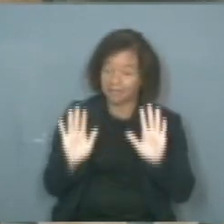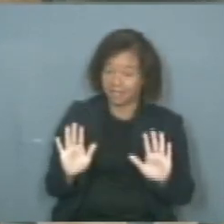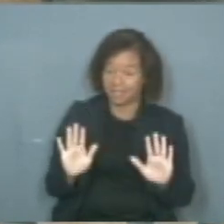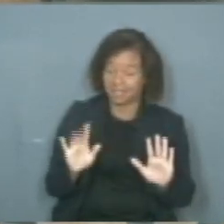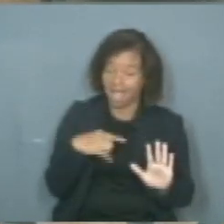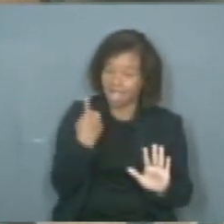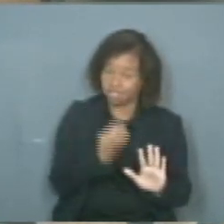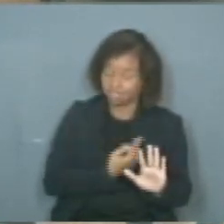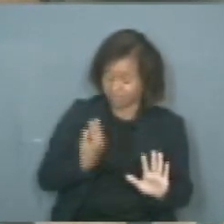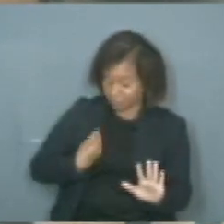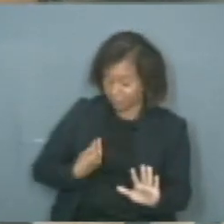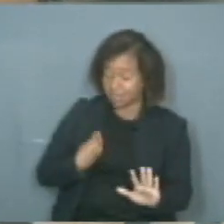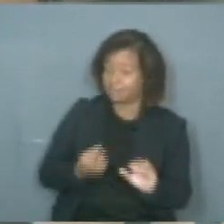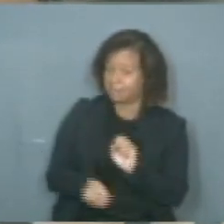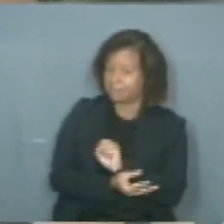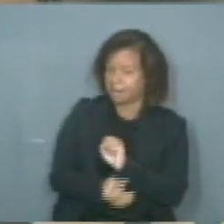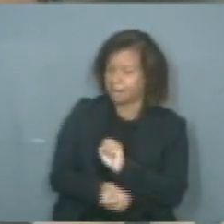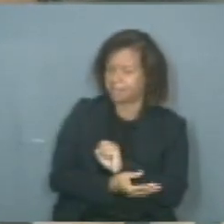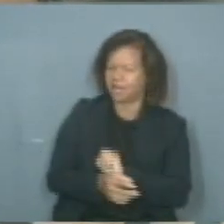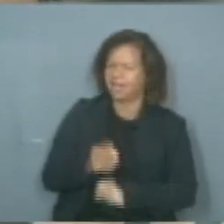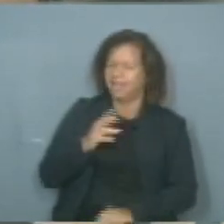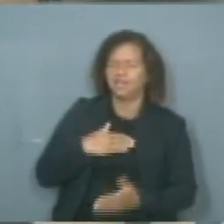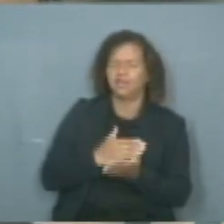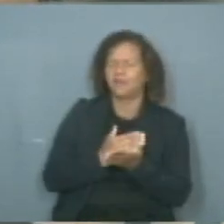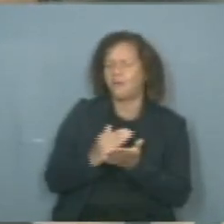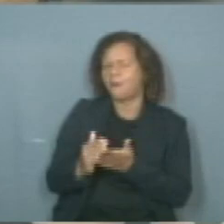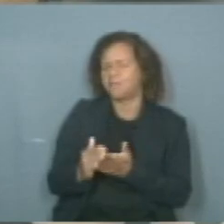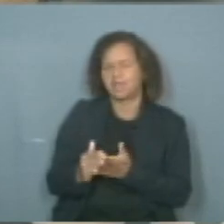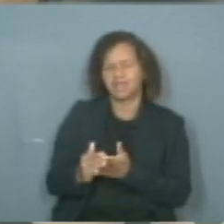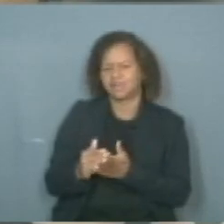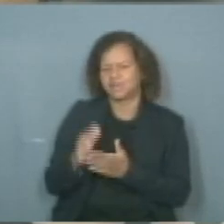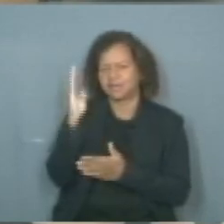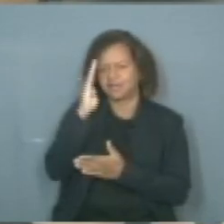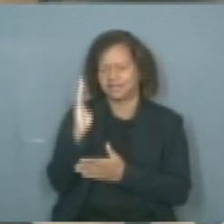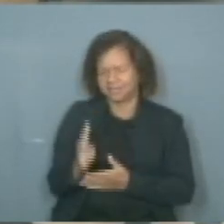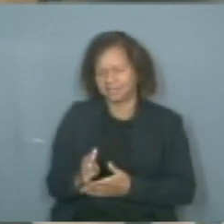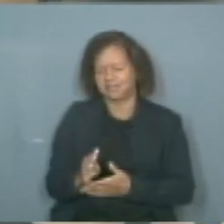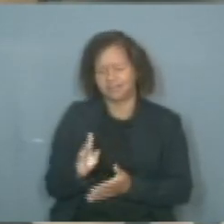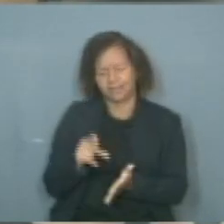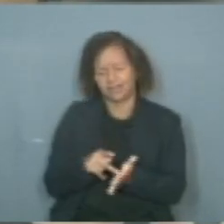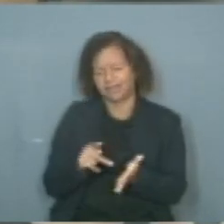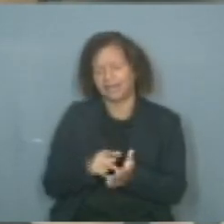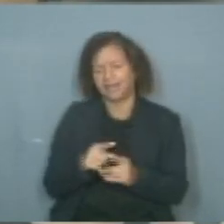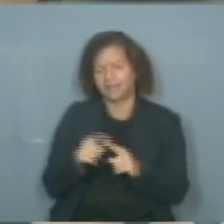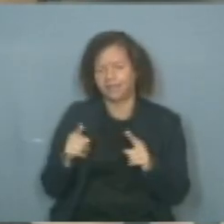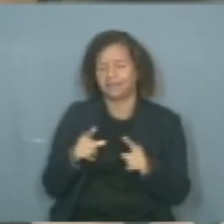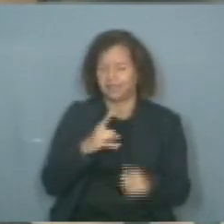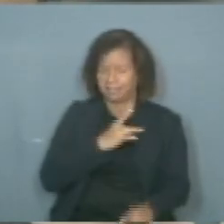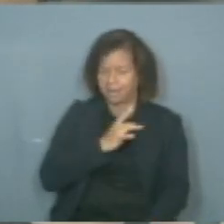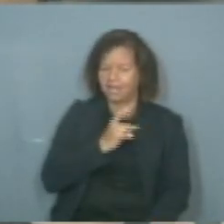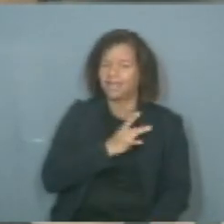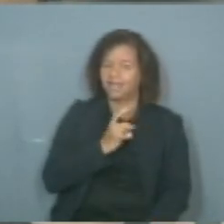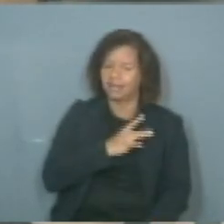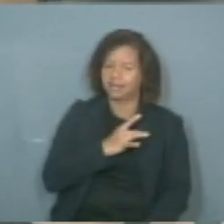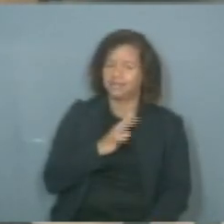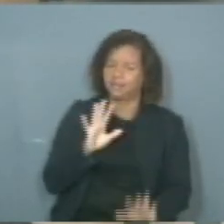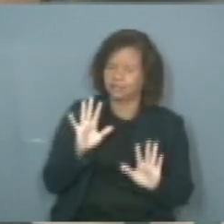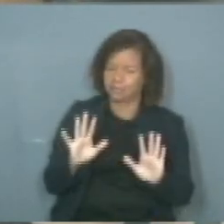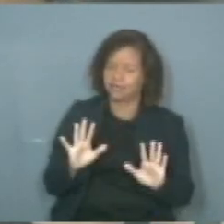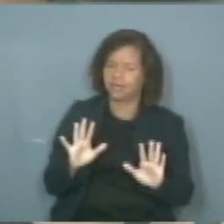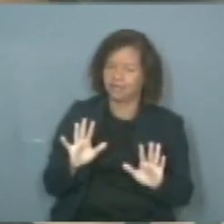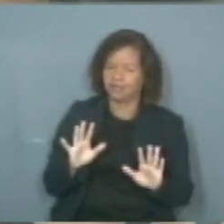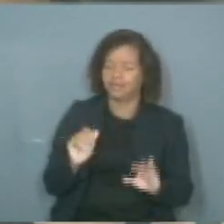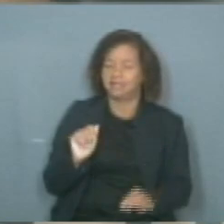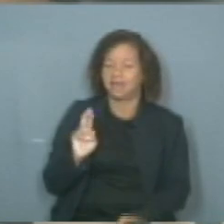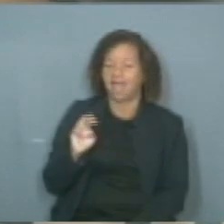a gente vive de golpe de Estado desde o começo da república. Isso é uma verdade. Então a gente tem muito medo, porque normalmente ela vem pelas